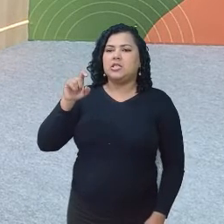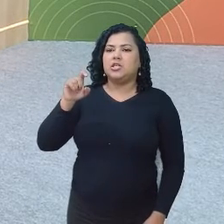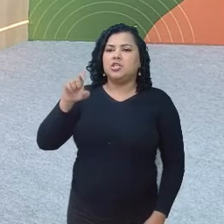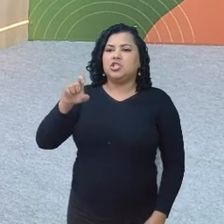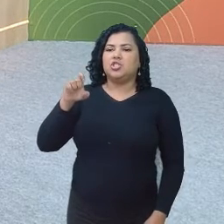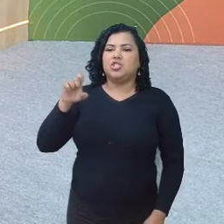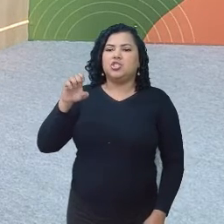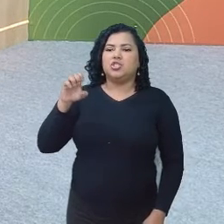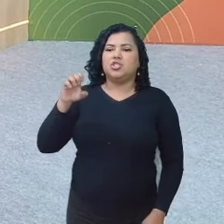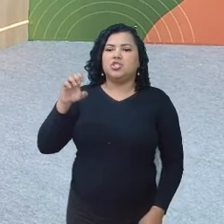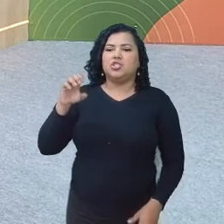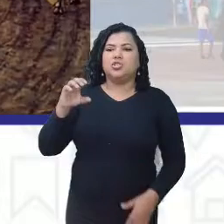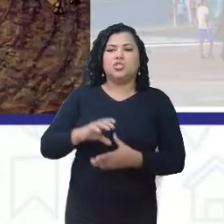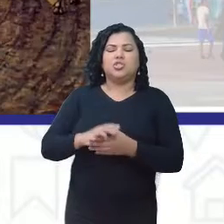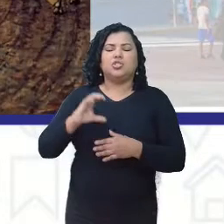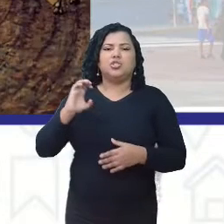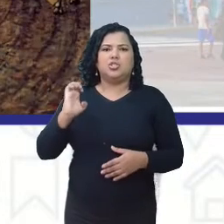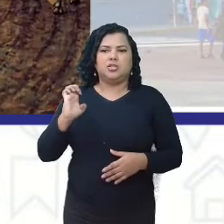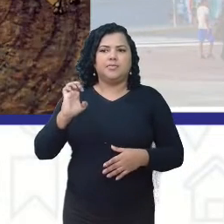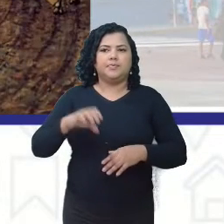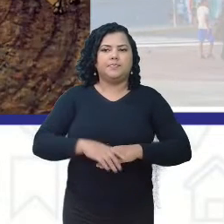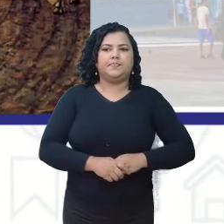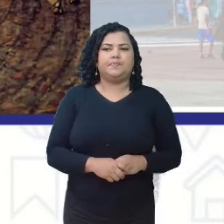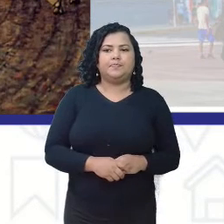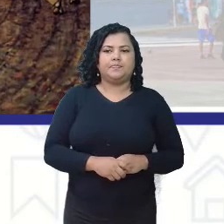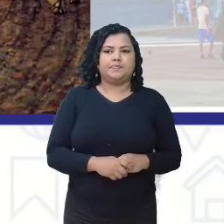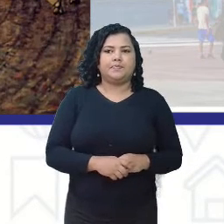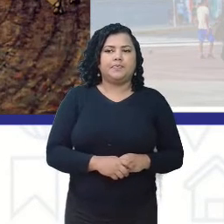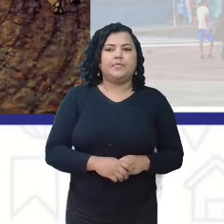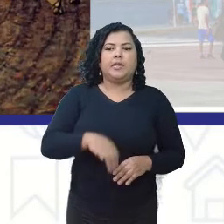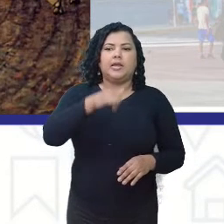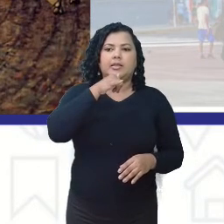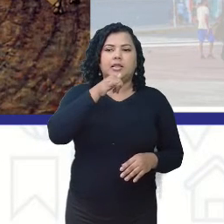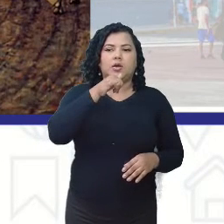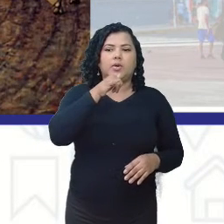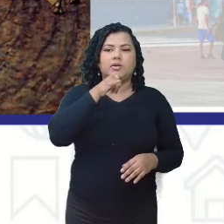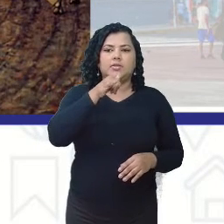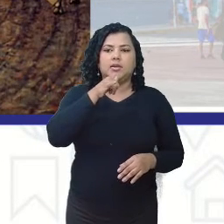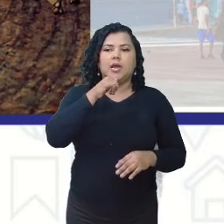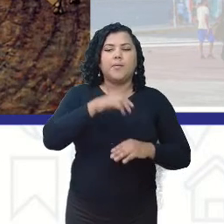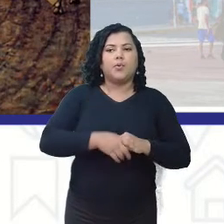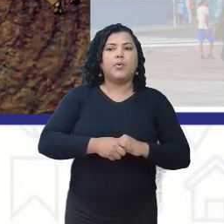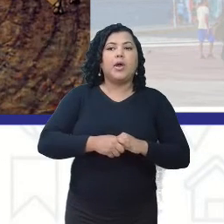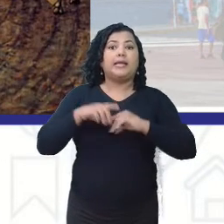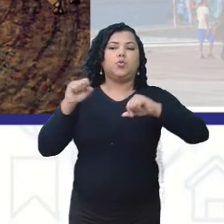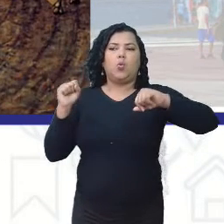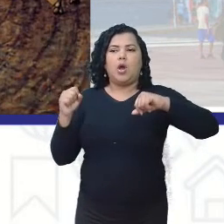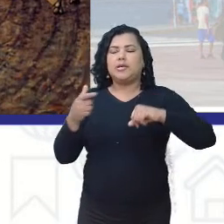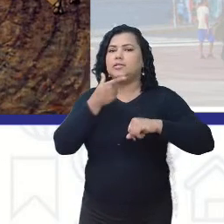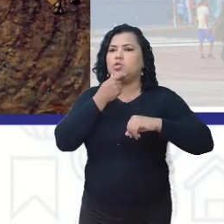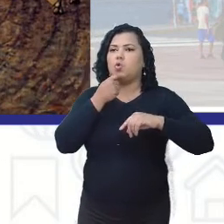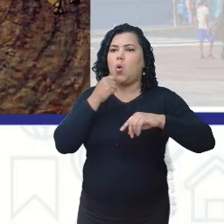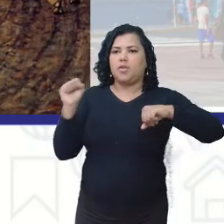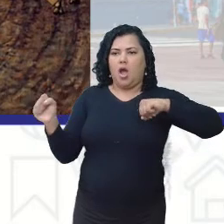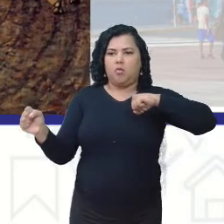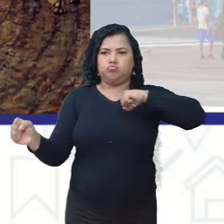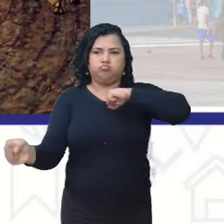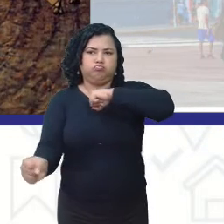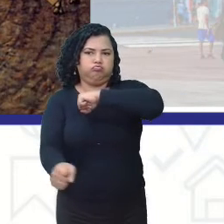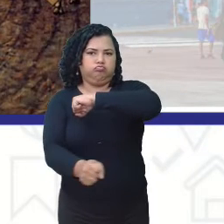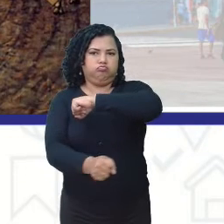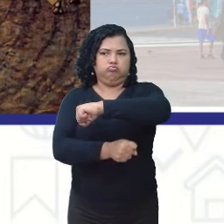canto, que está conduzindo os bois para que eles girem aqui a roda, né, do engenho, enquanto tem um aqui,